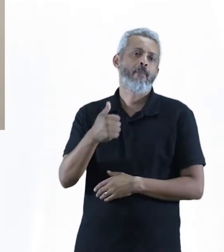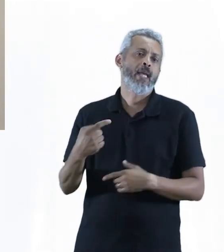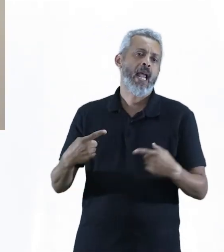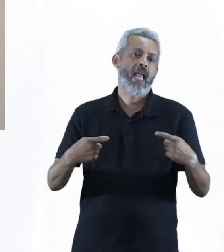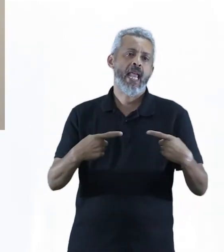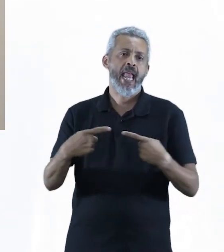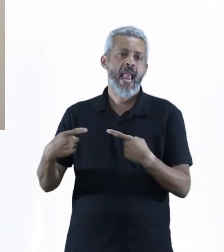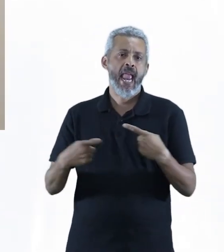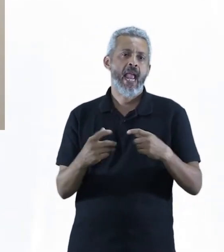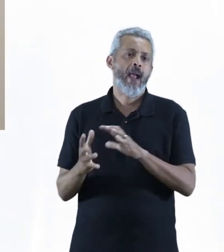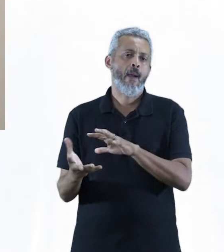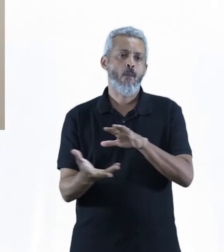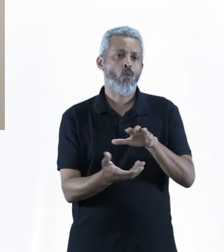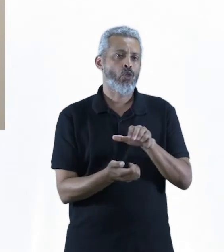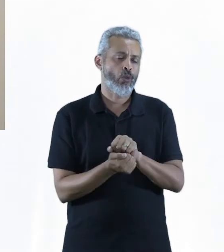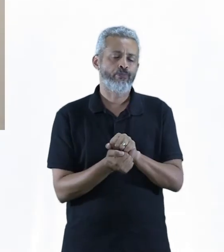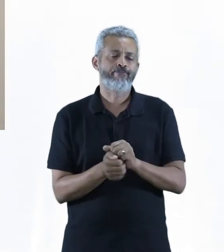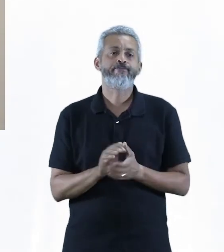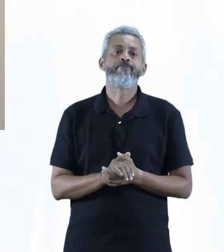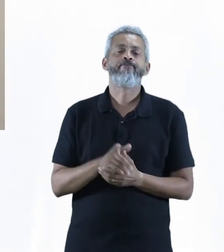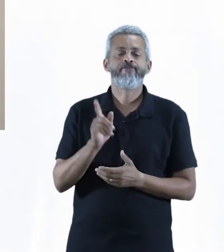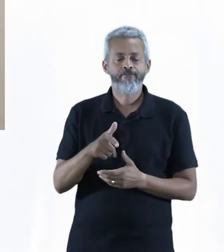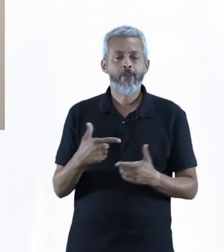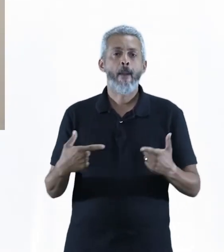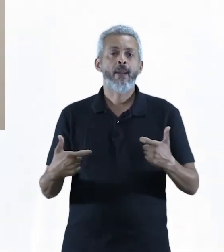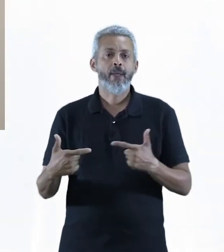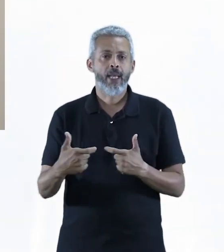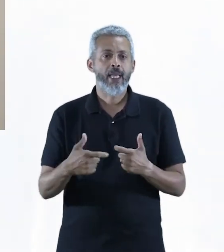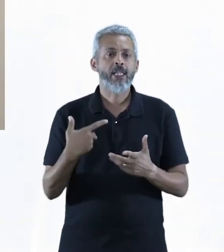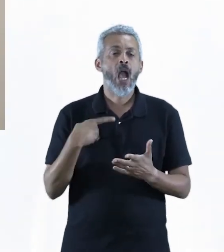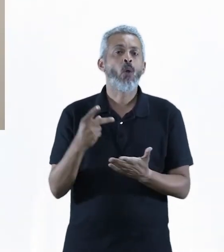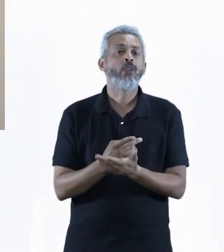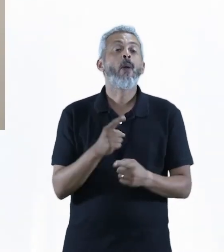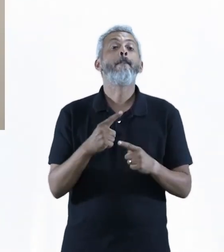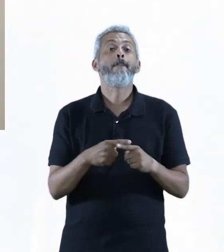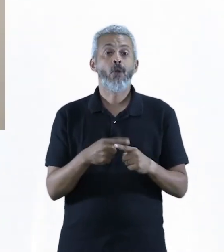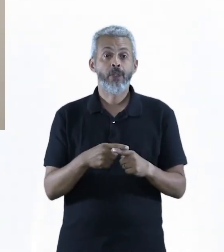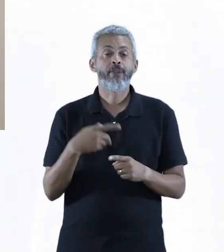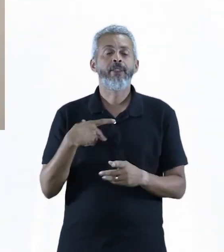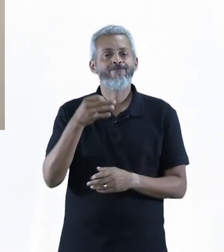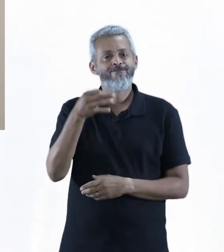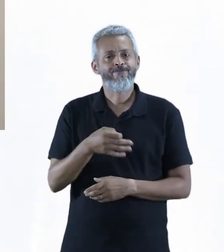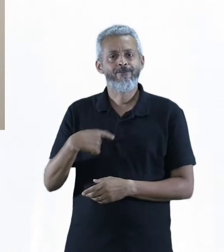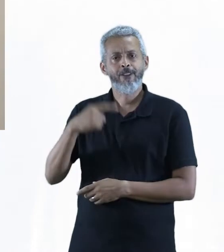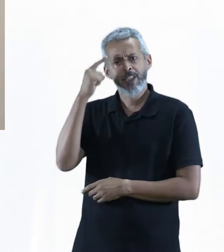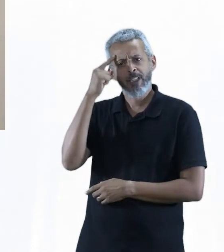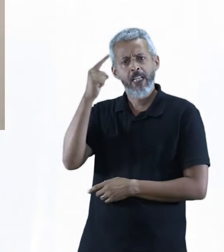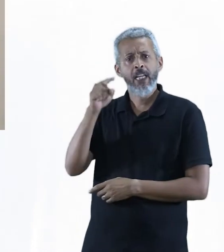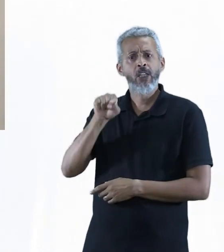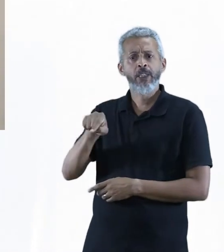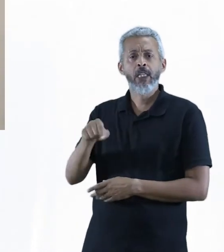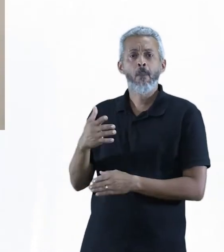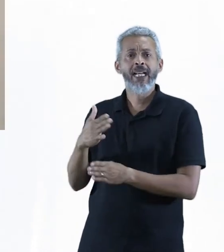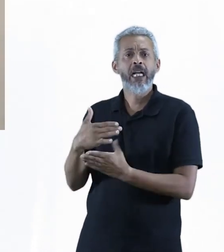foi a Primeira Guerra Mundial. Então, a causa principal da Primeira Guerra Mundial foi, certamente,